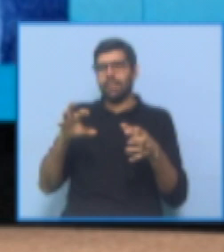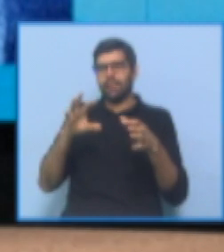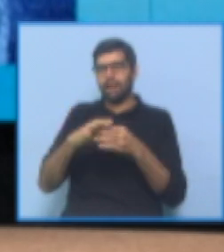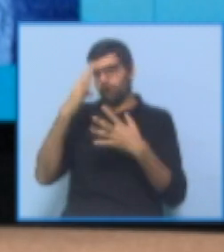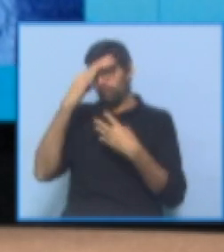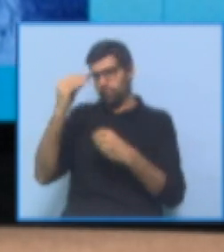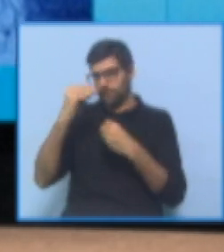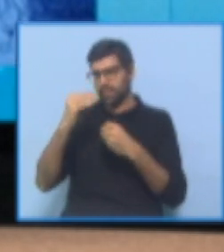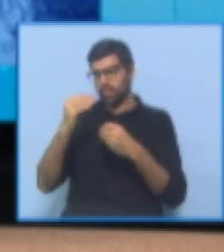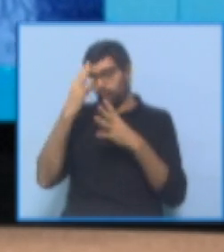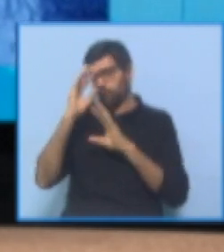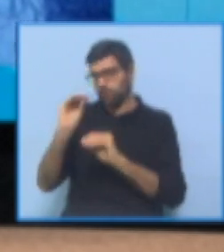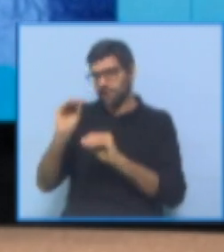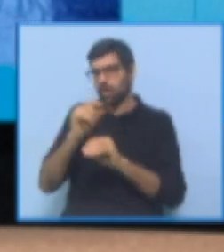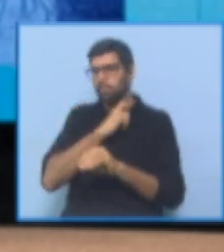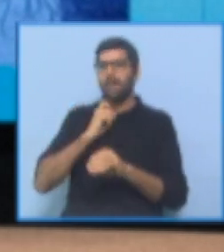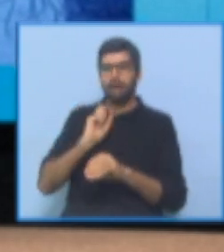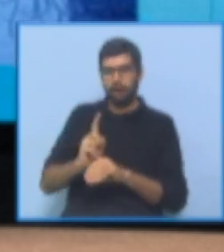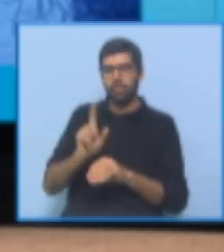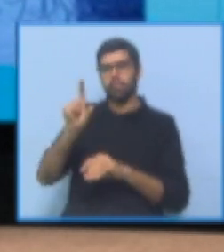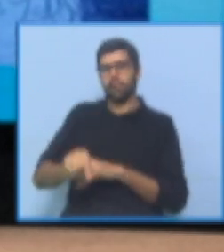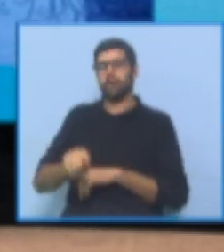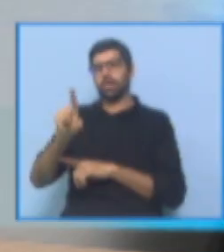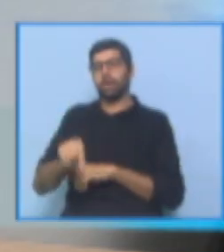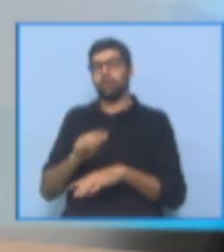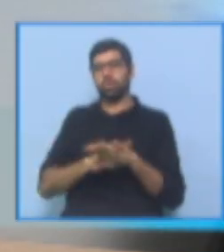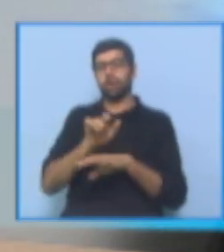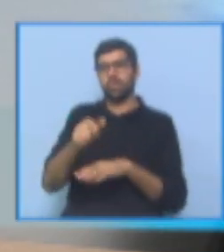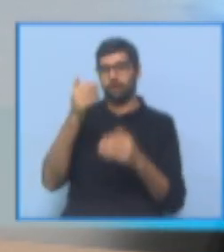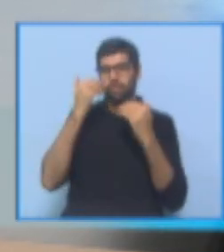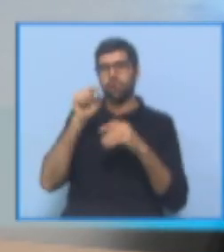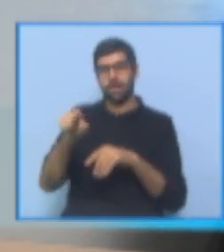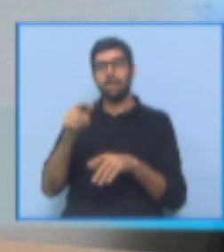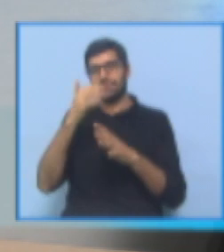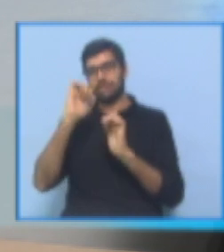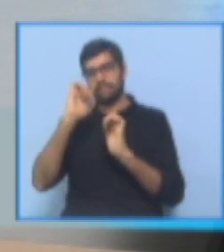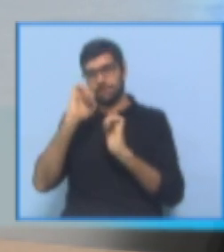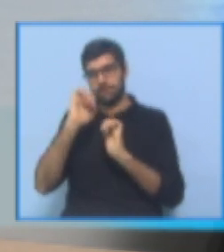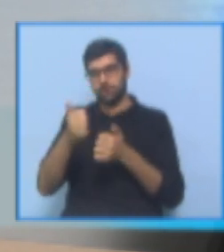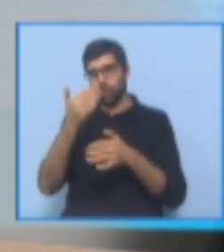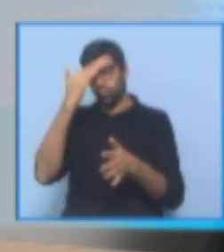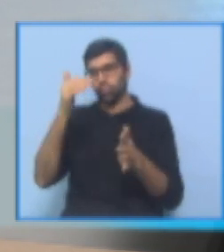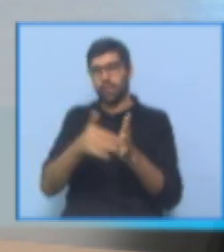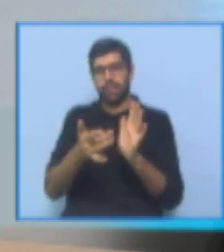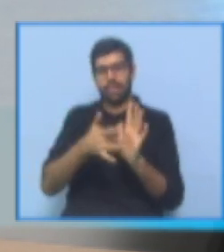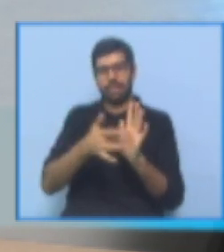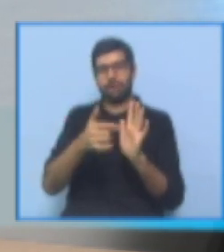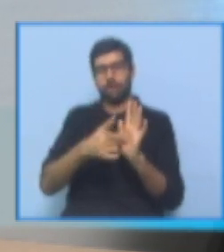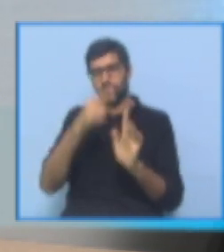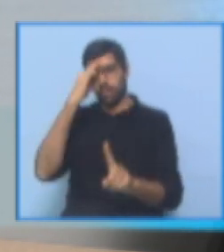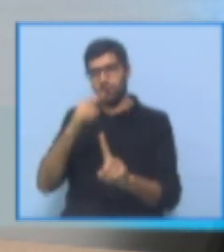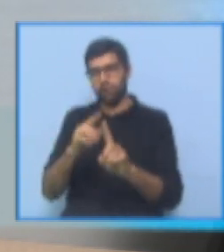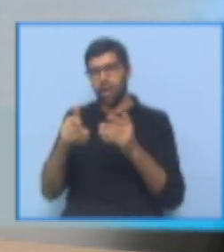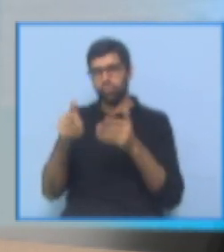também, não é? E também. Portanto, até por isso, e creio que essa informação é certa, os resultados deste livro destinam-se